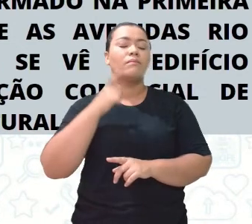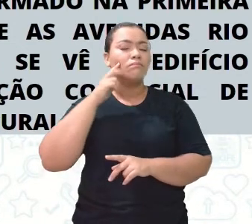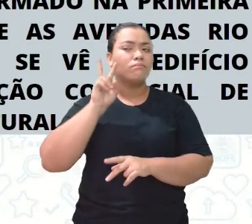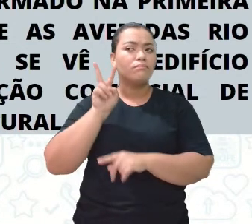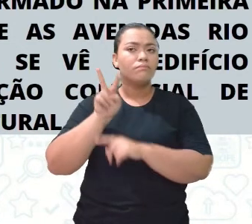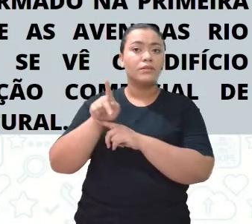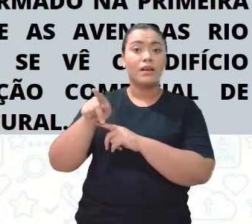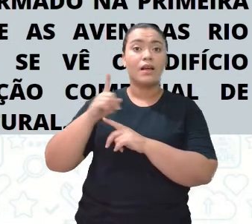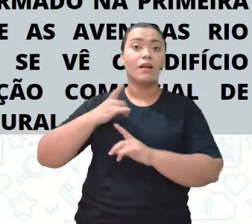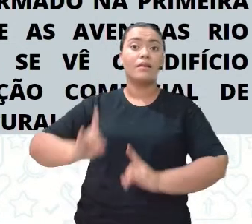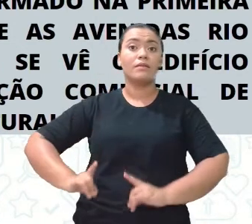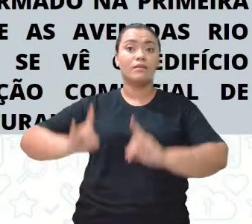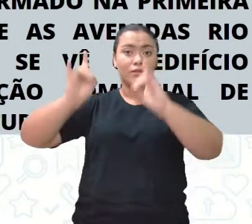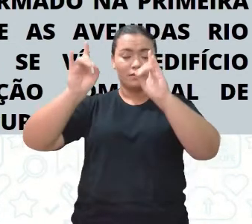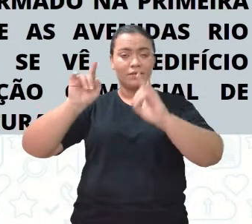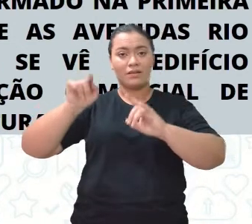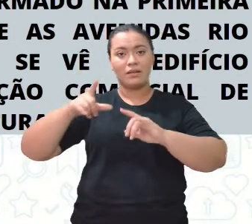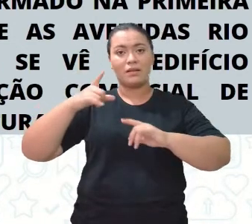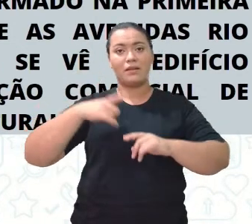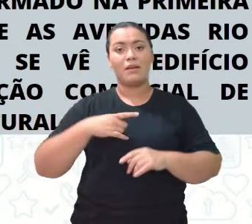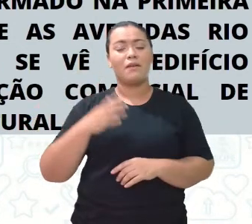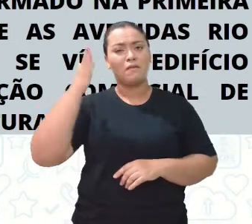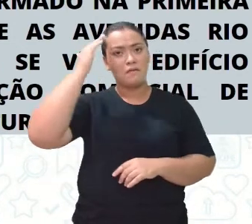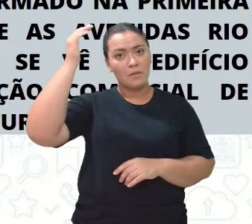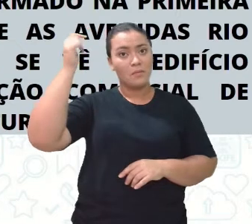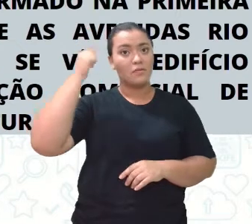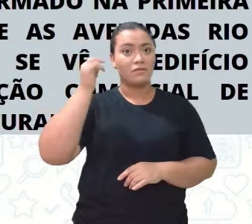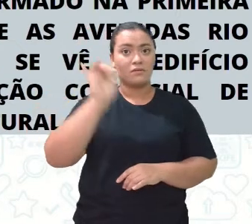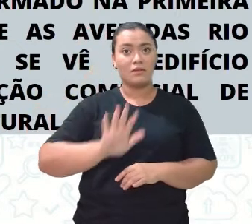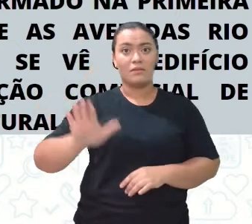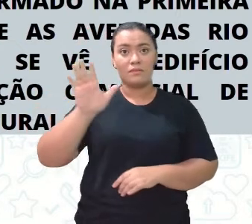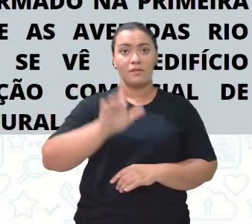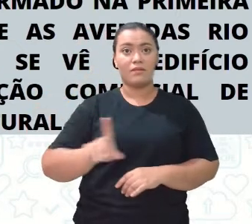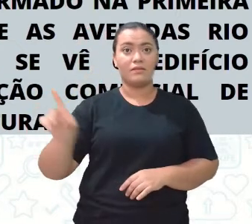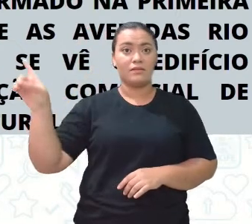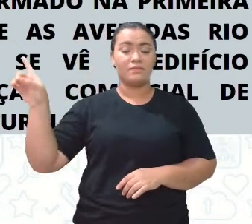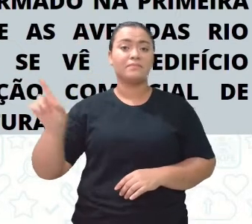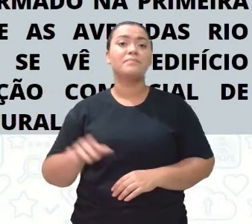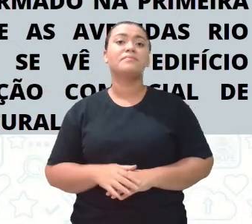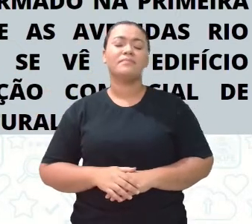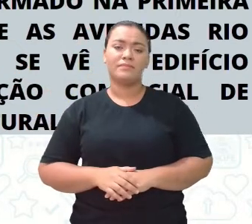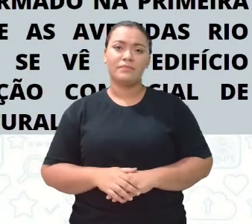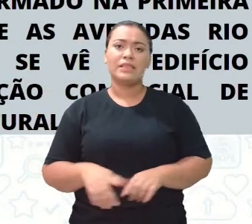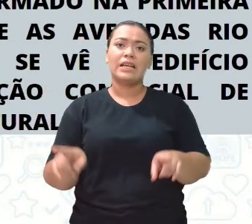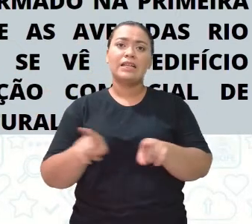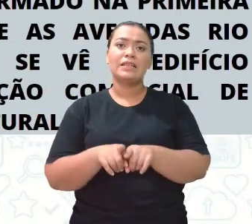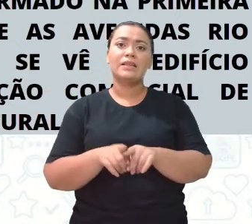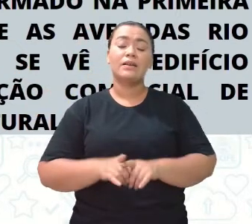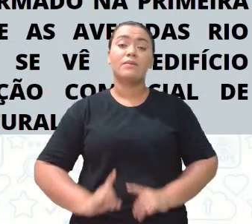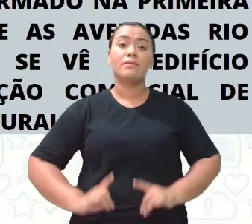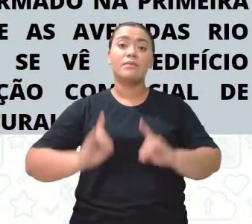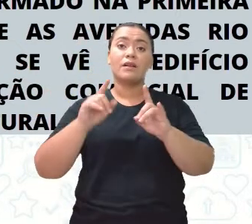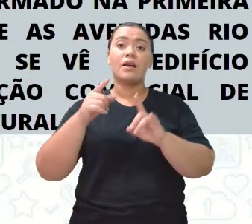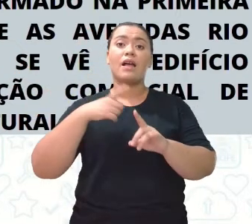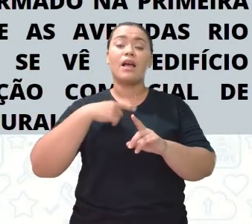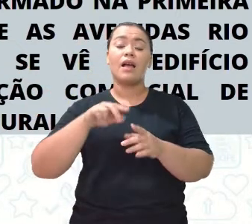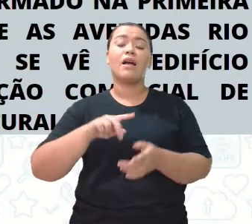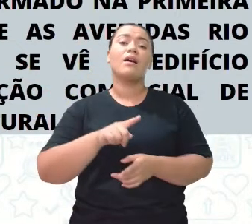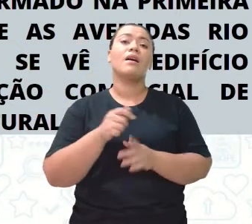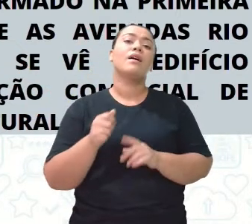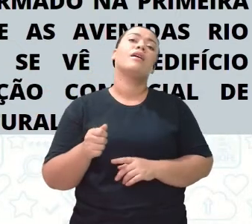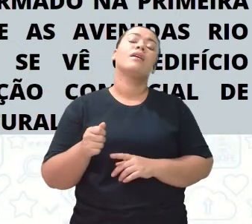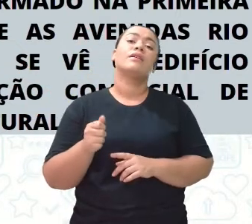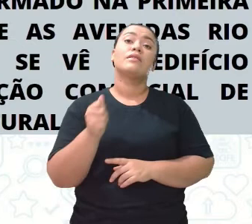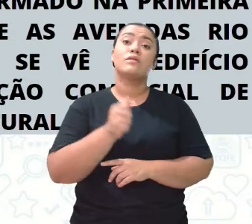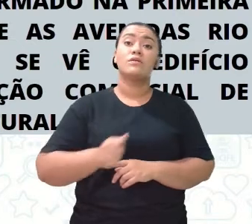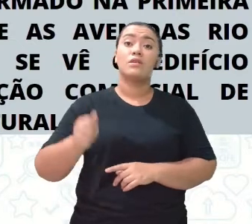edifício Chanticleer, né, que vocês estão vendo aí um pedacinho da foto, e os prédios da Associação Comercial de